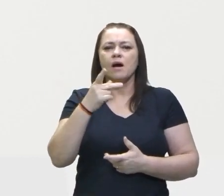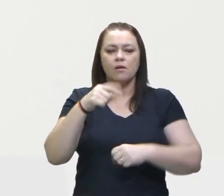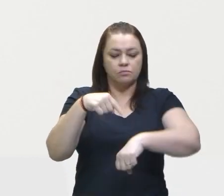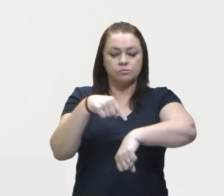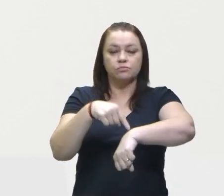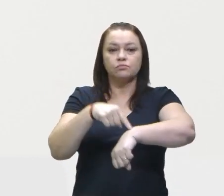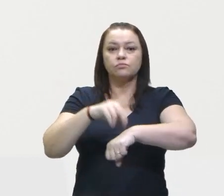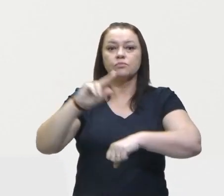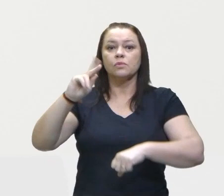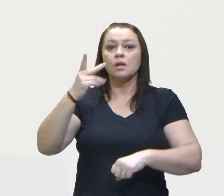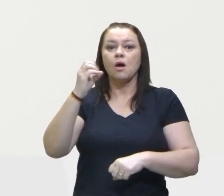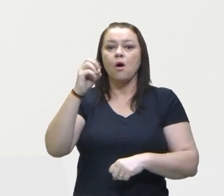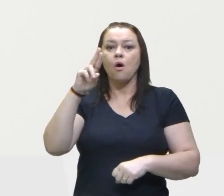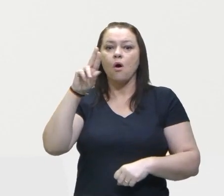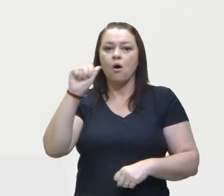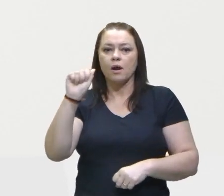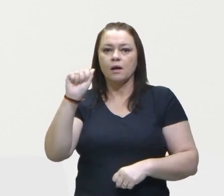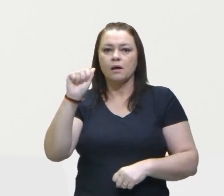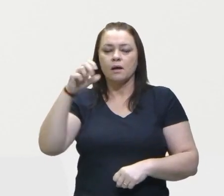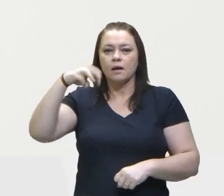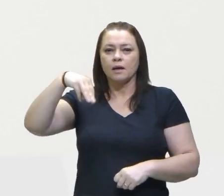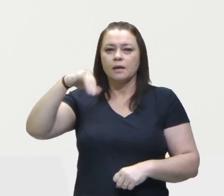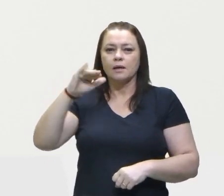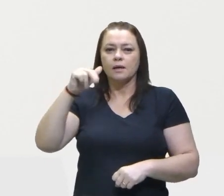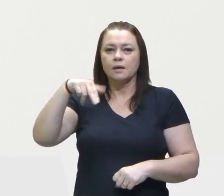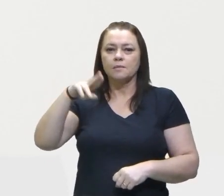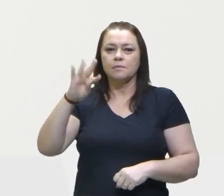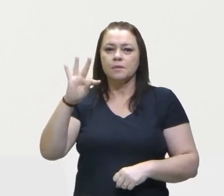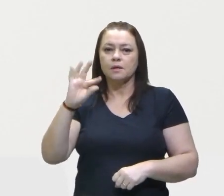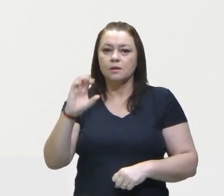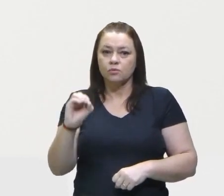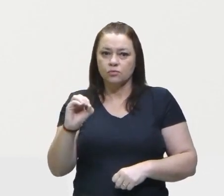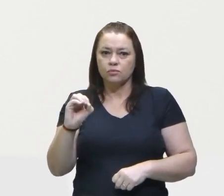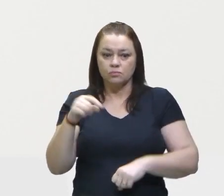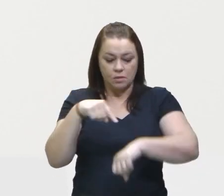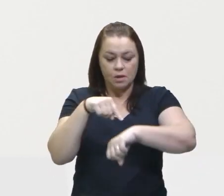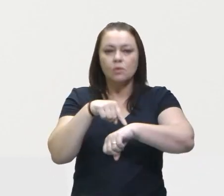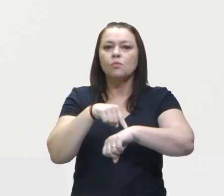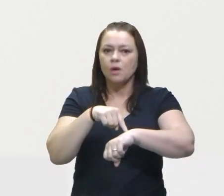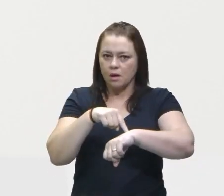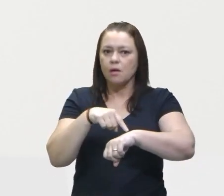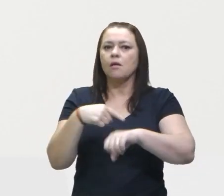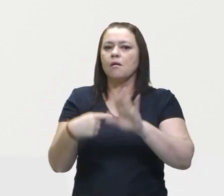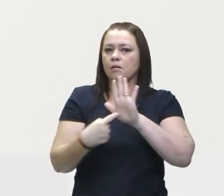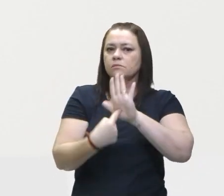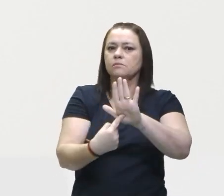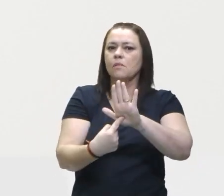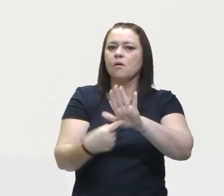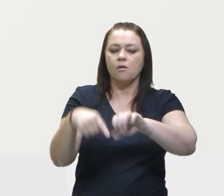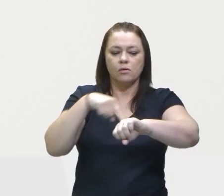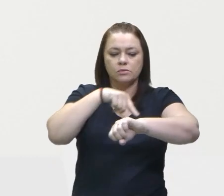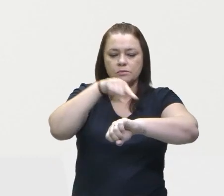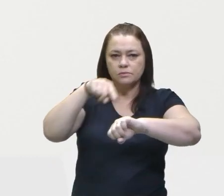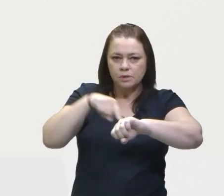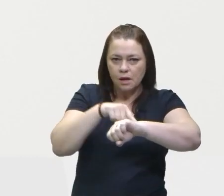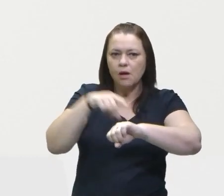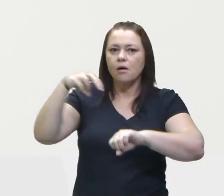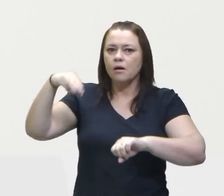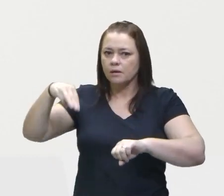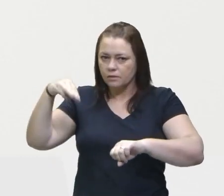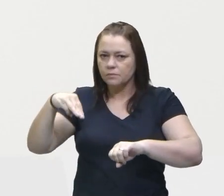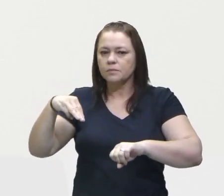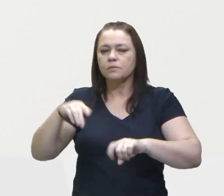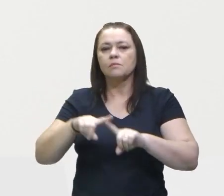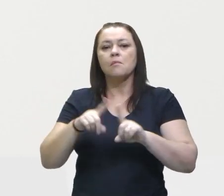hora e minuto, né? Lá no relógio, marca a hora, marca o minuto. Né? Mas quando eu